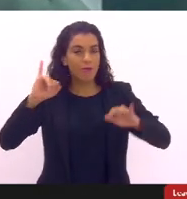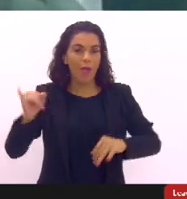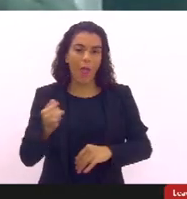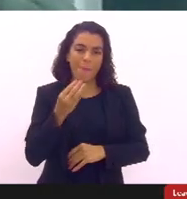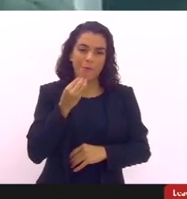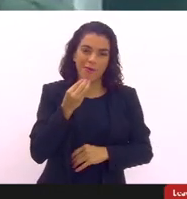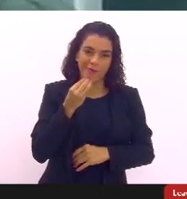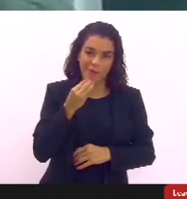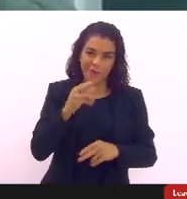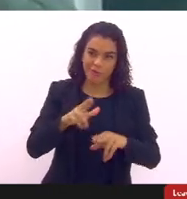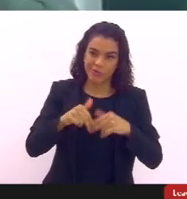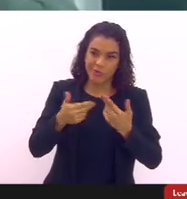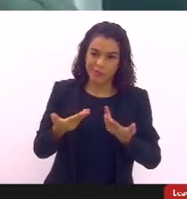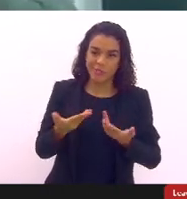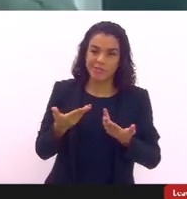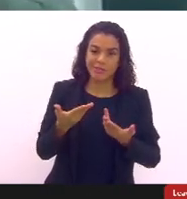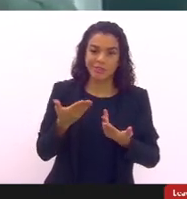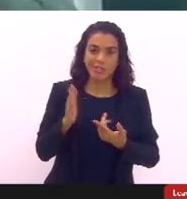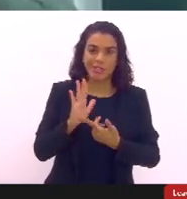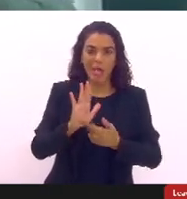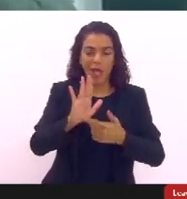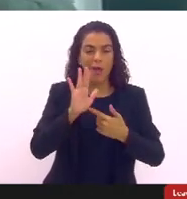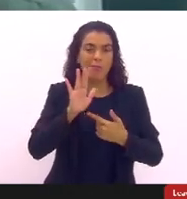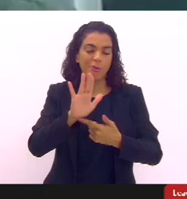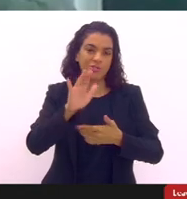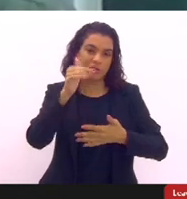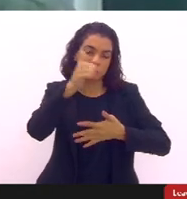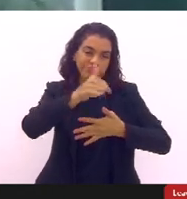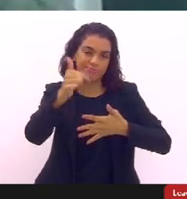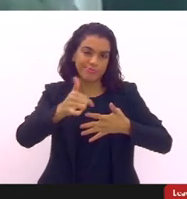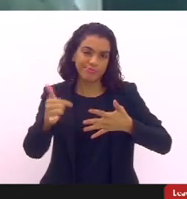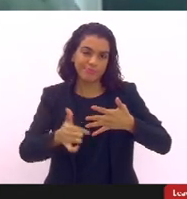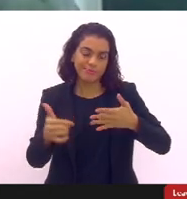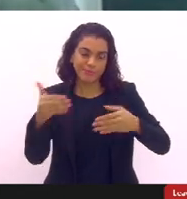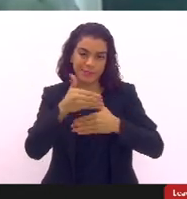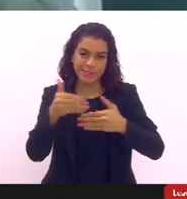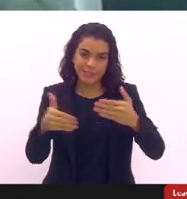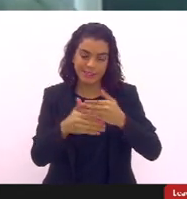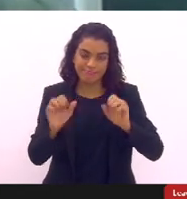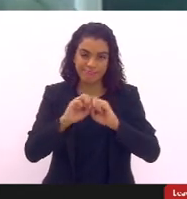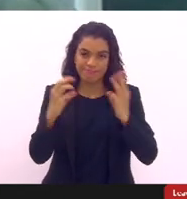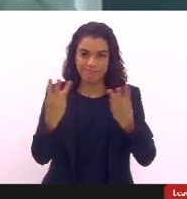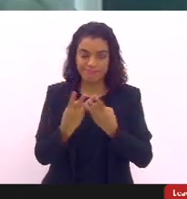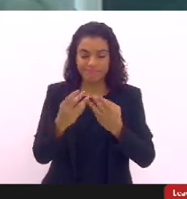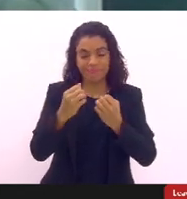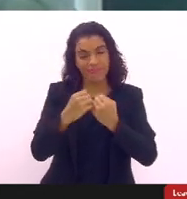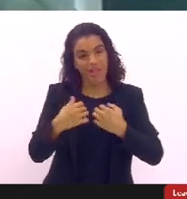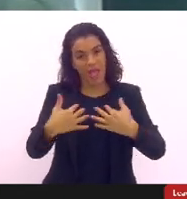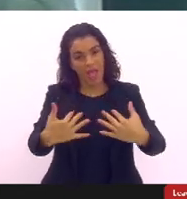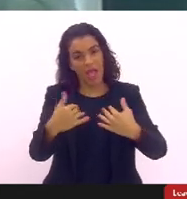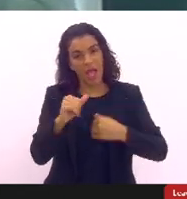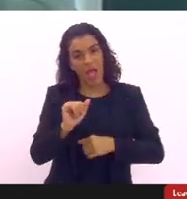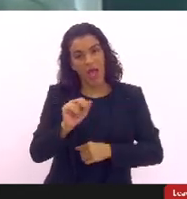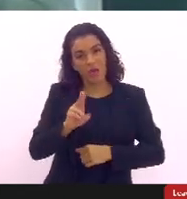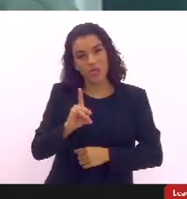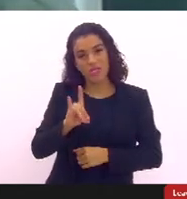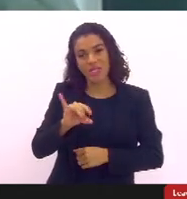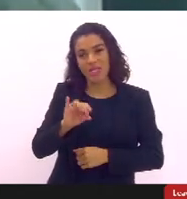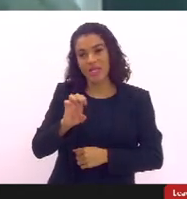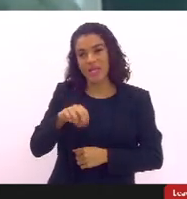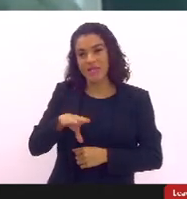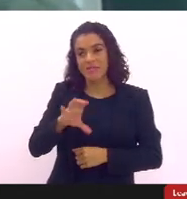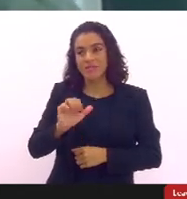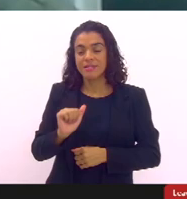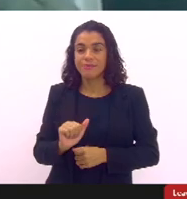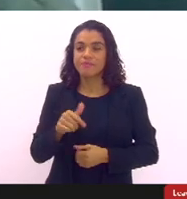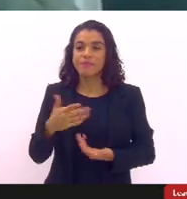está dando aqui bastante ênfase na importância dessa audiência, que saia.